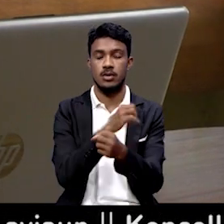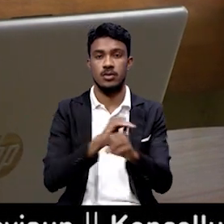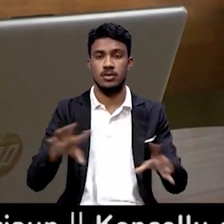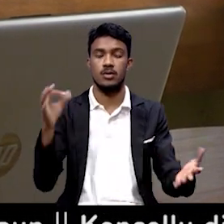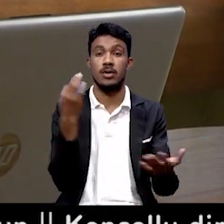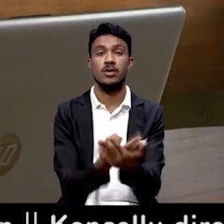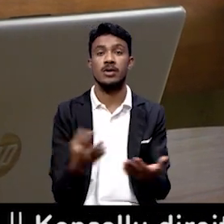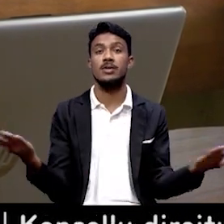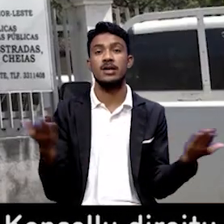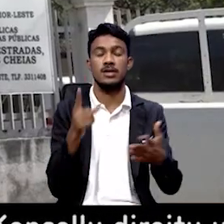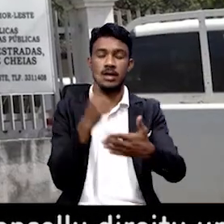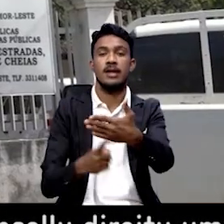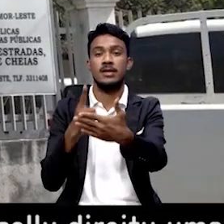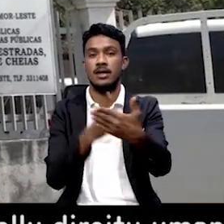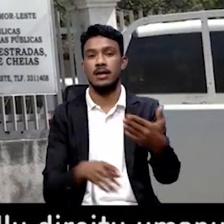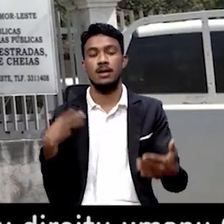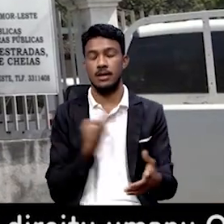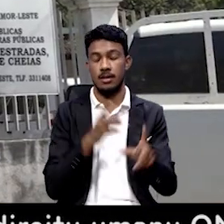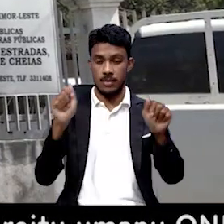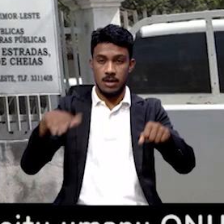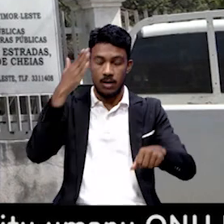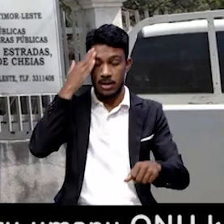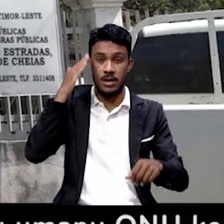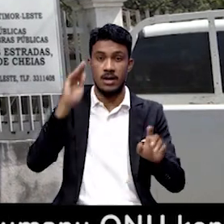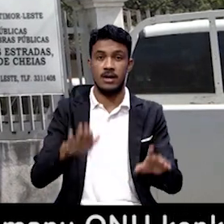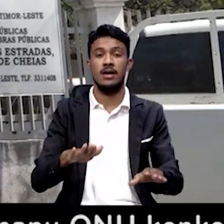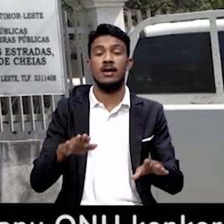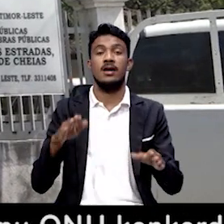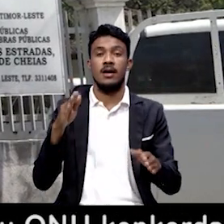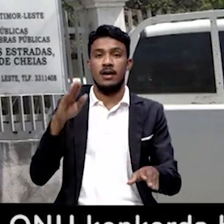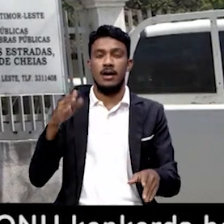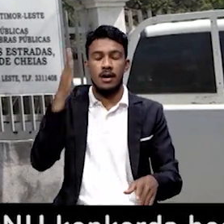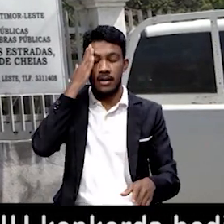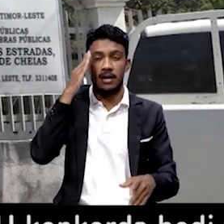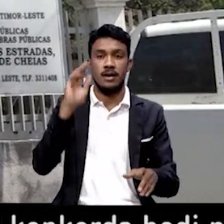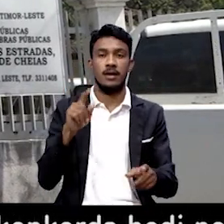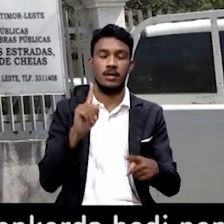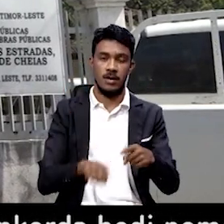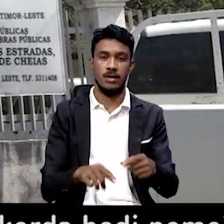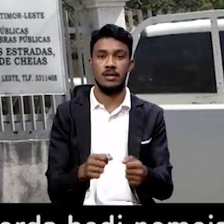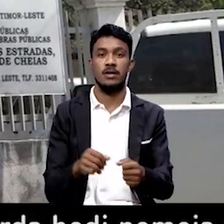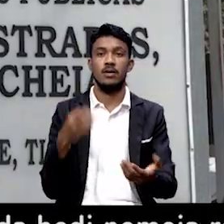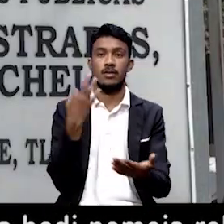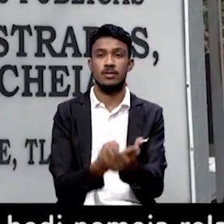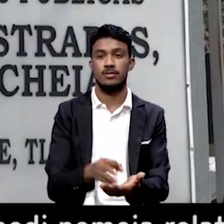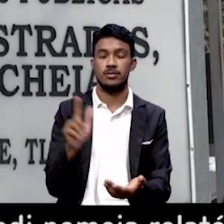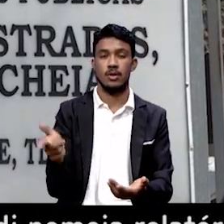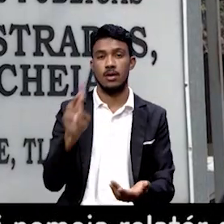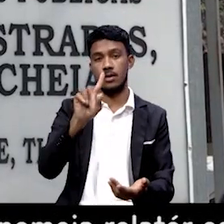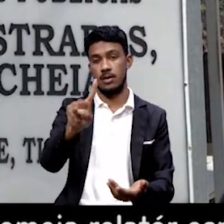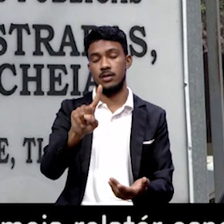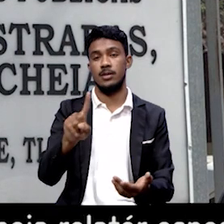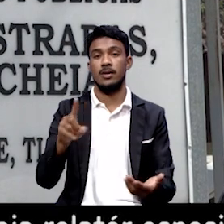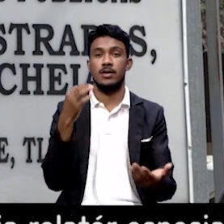de para ita bel hate ne. Relatório de execução orçamento terceiro trimestre de um rua ronulo resingida, ba execução